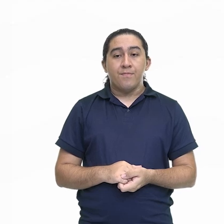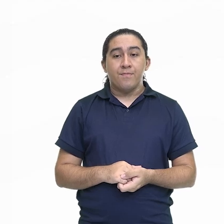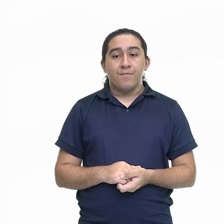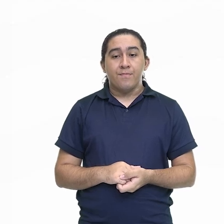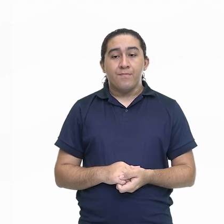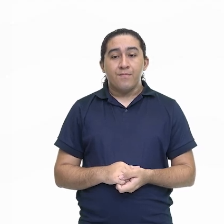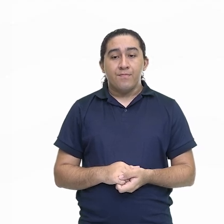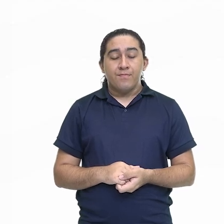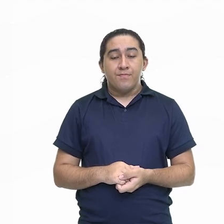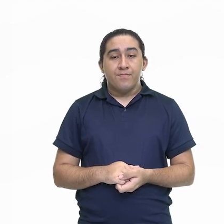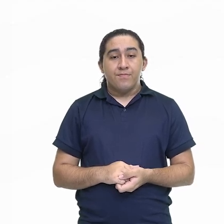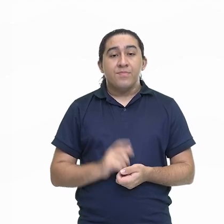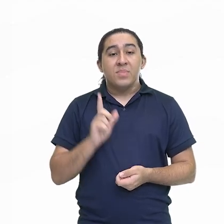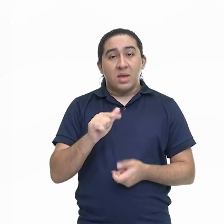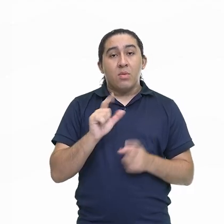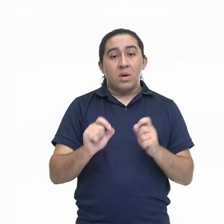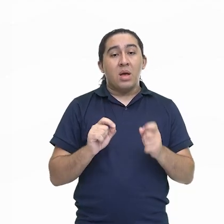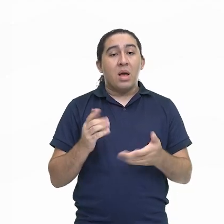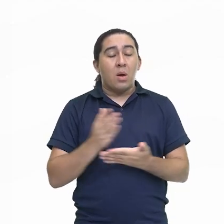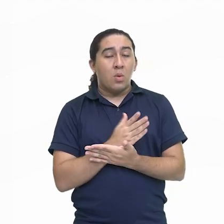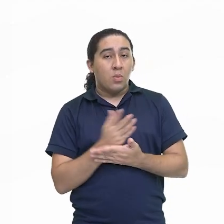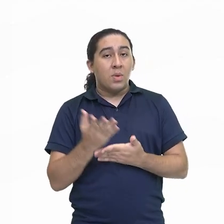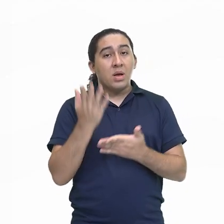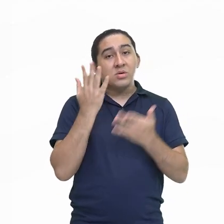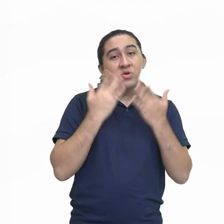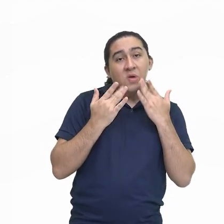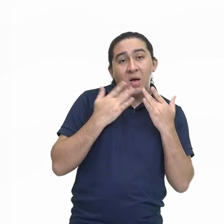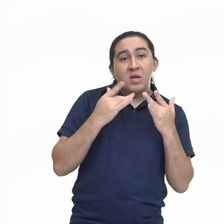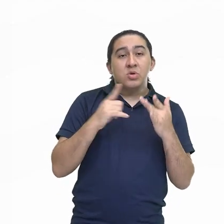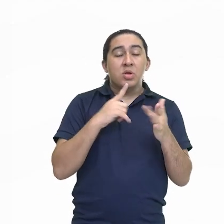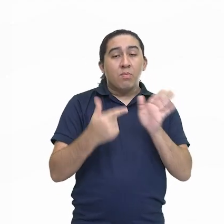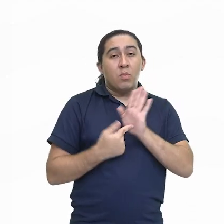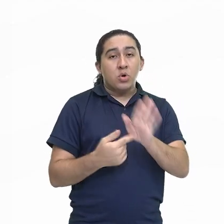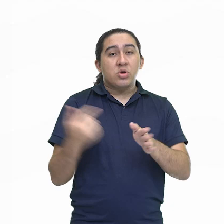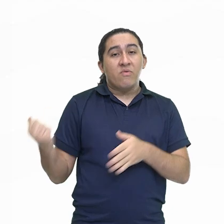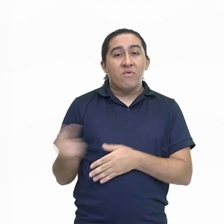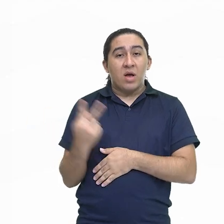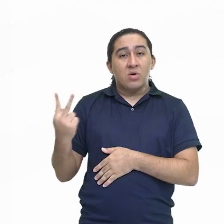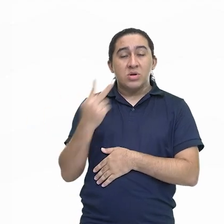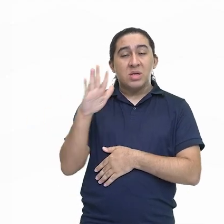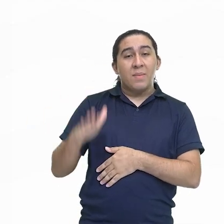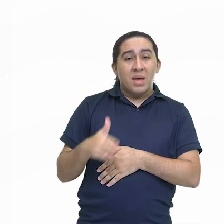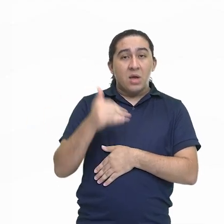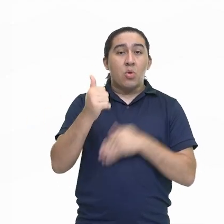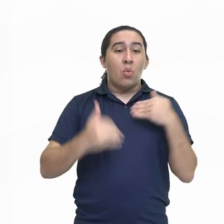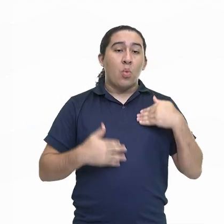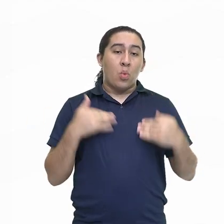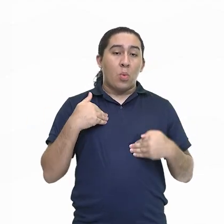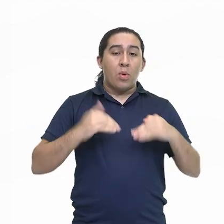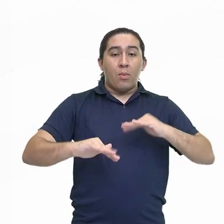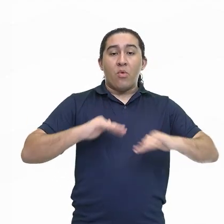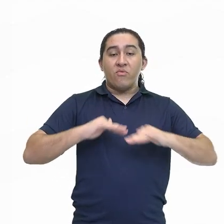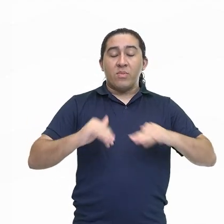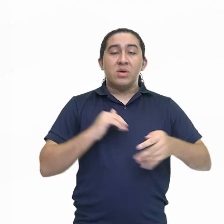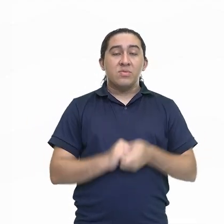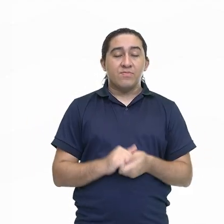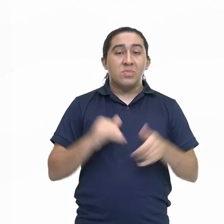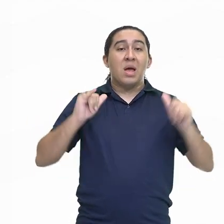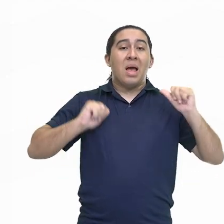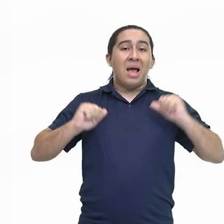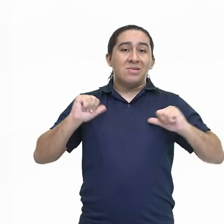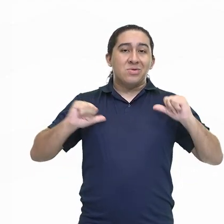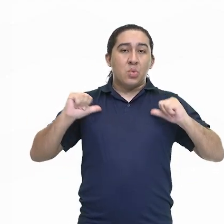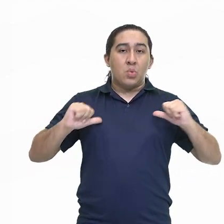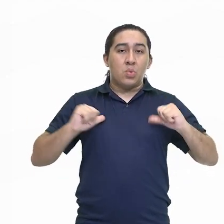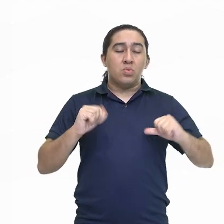Algumas formas de o teatro valorizam a expressão física, gestual, tanto quanto as palavras. O corpo do ator se torna